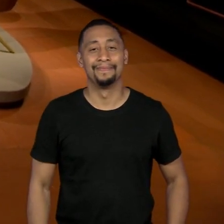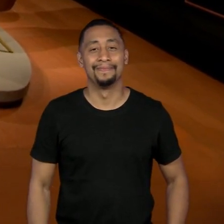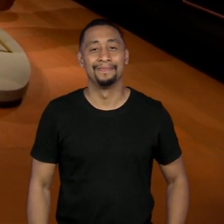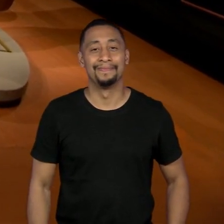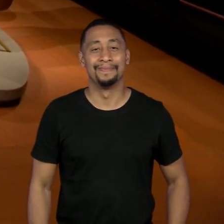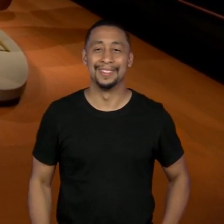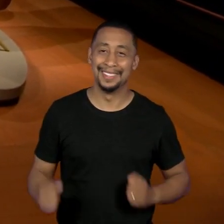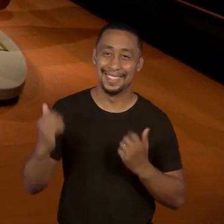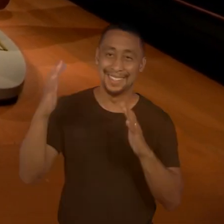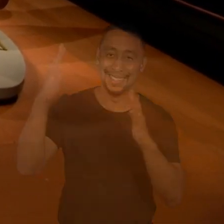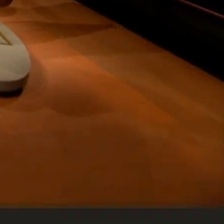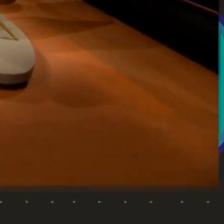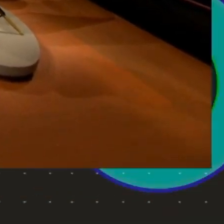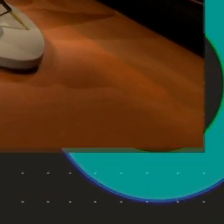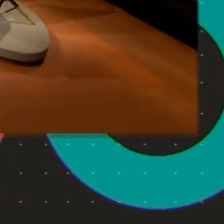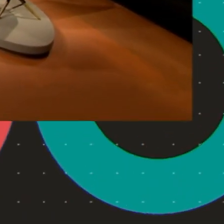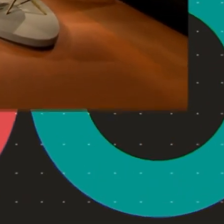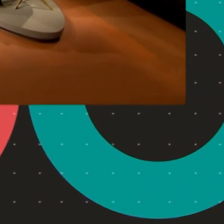Valeu, menina!